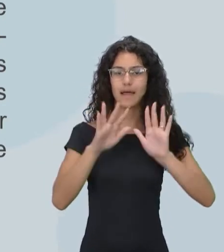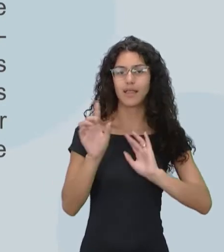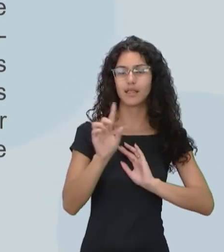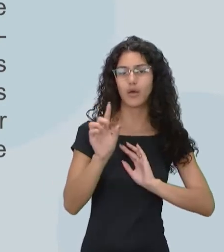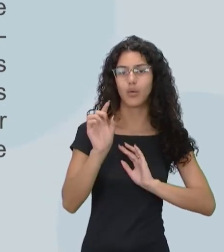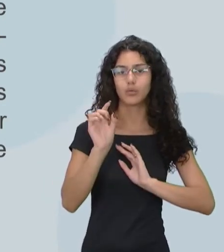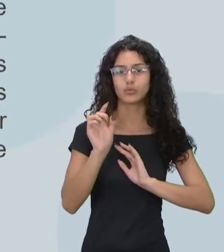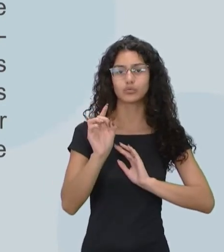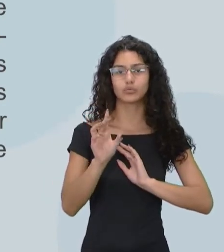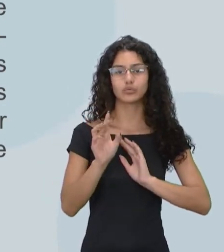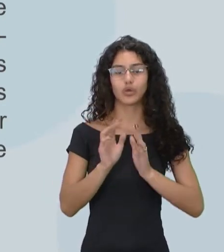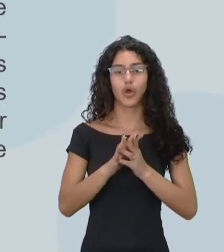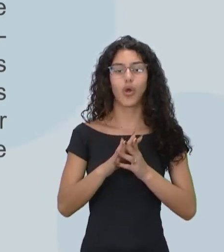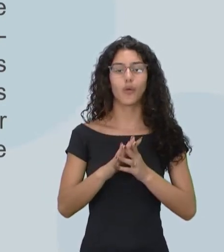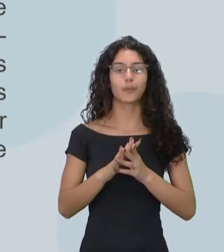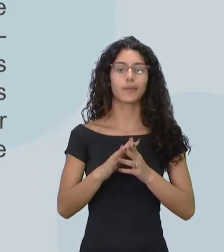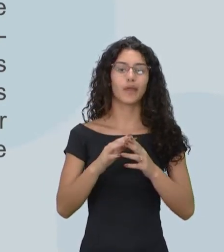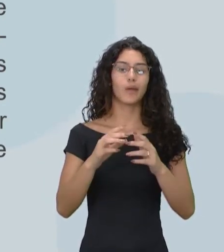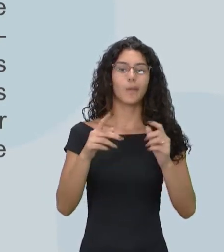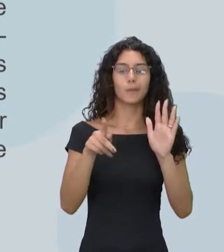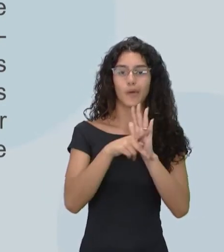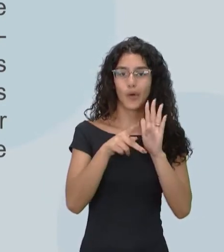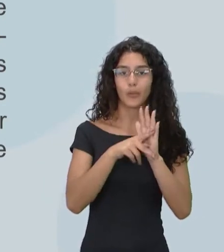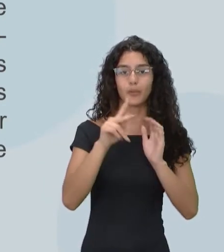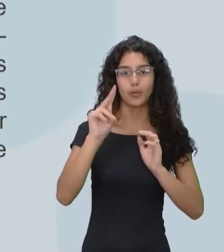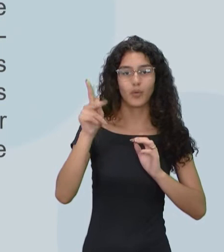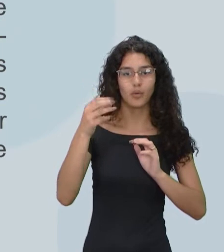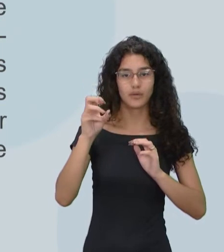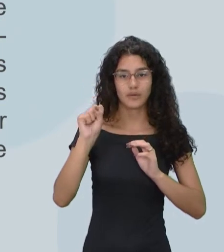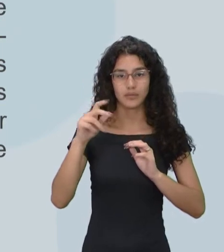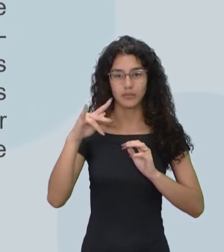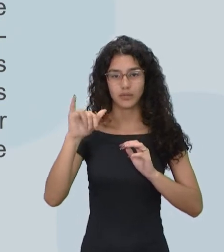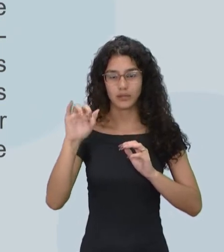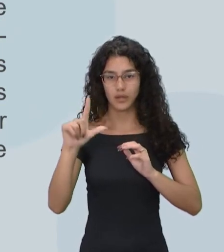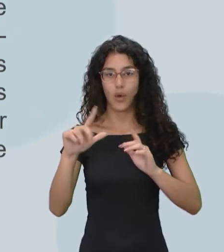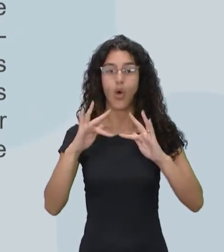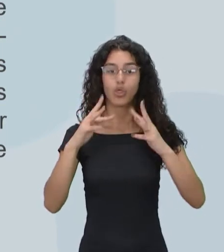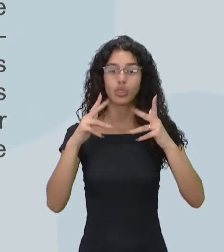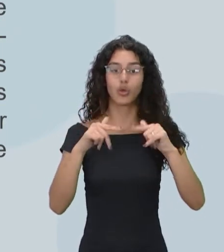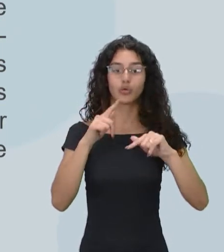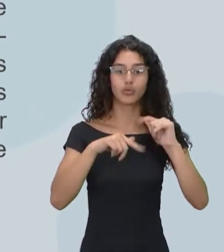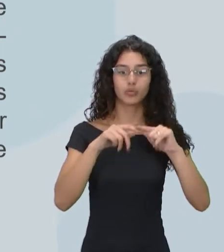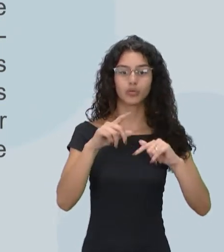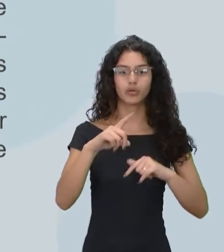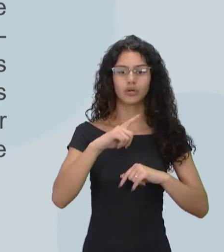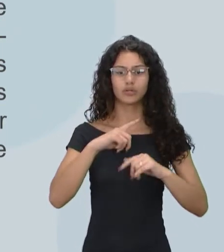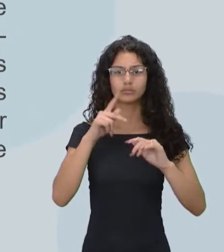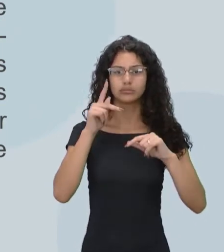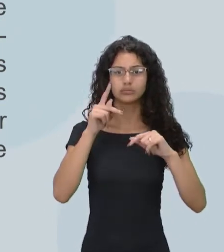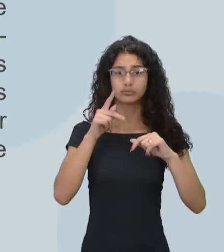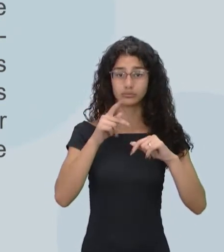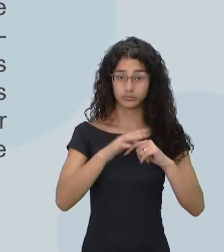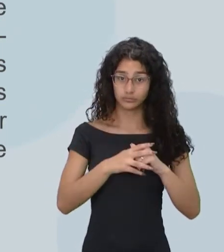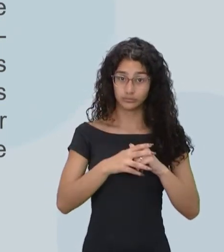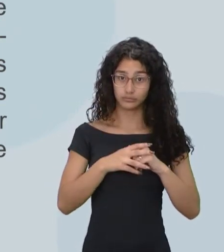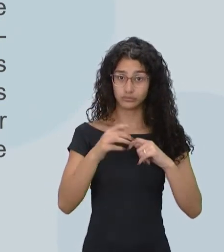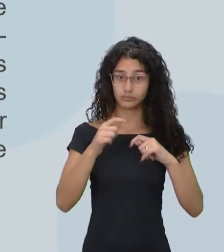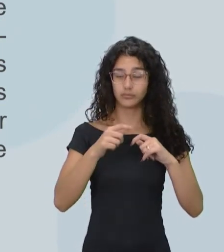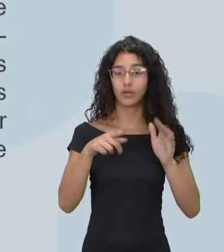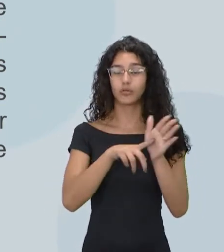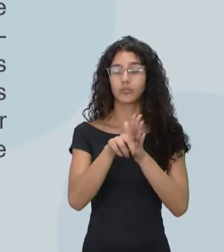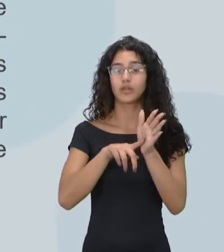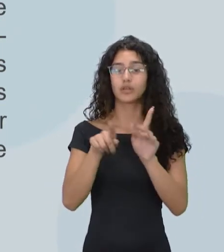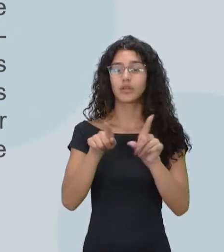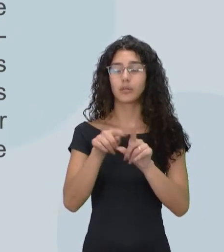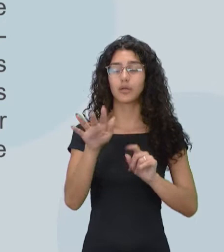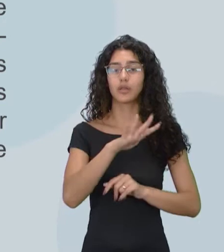só hospitais, mas você tem aqui, todos os produtos resultantes de atividades médico-assistenciais e de pesquisas